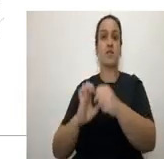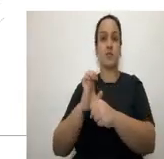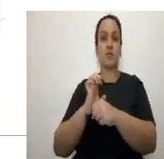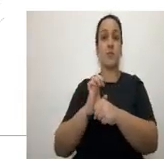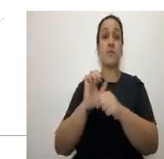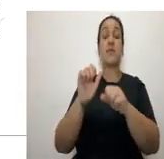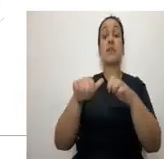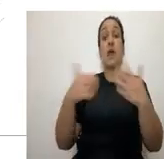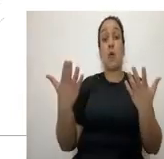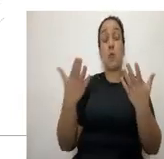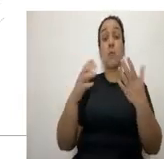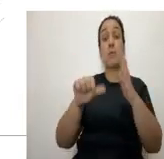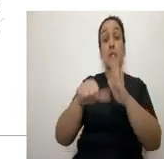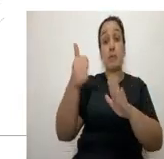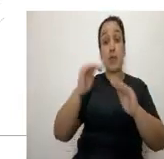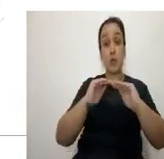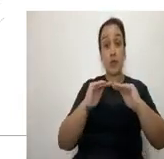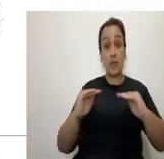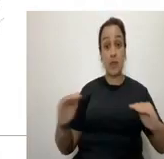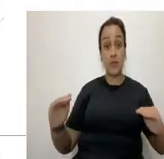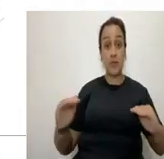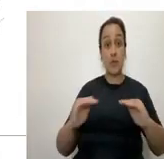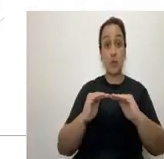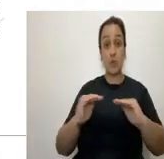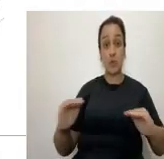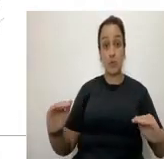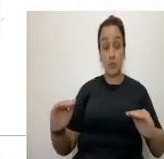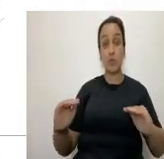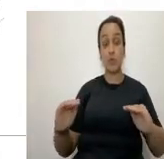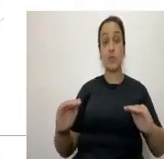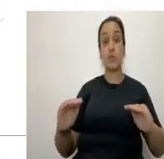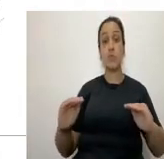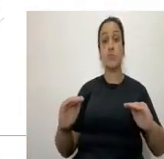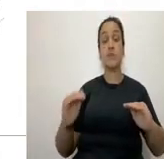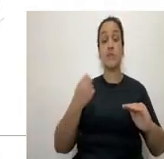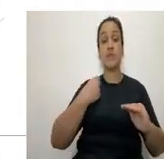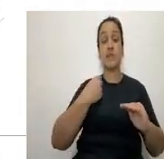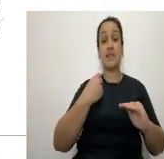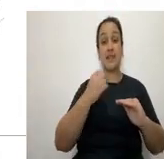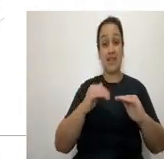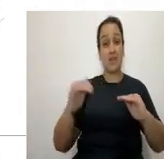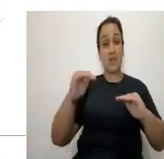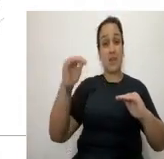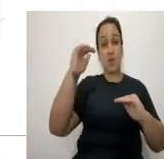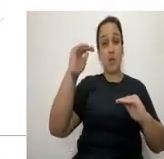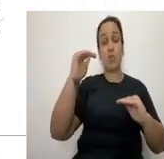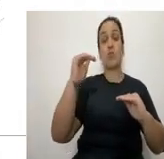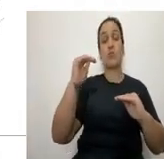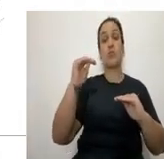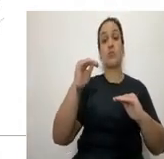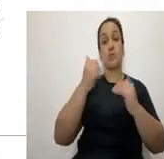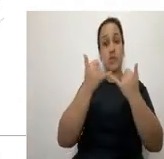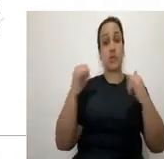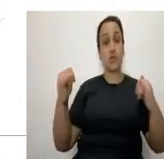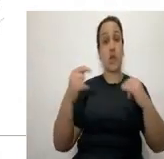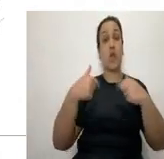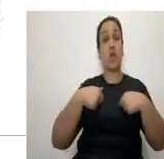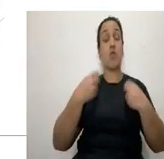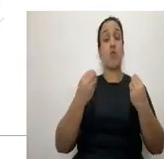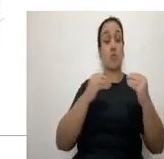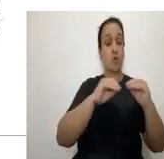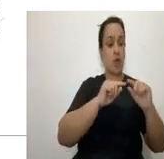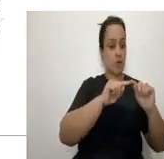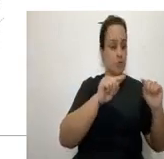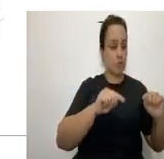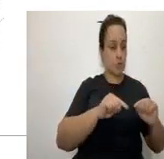aqui, no primeiro nível, no mais baixo nível de energia, aqui está o eixo da